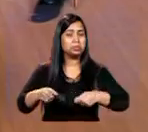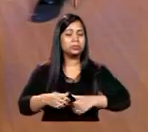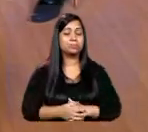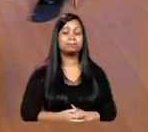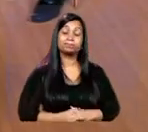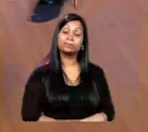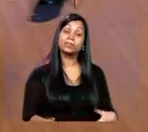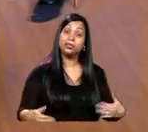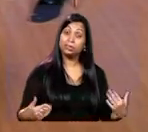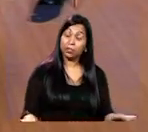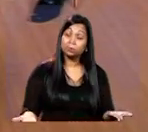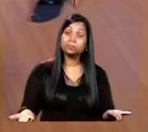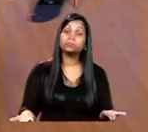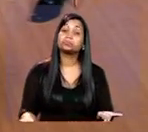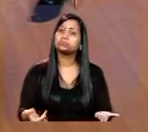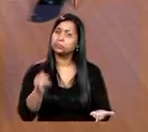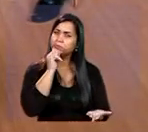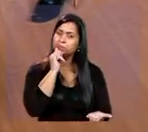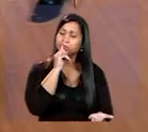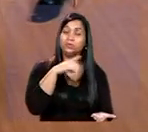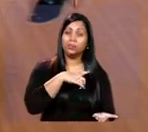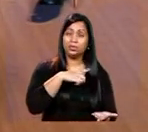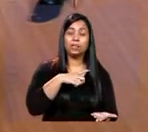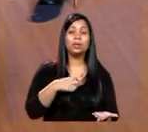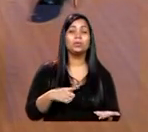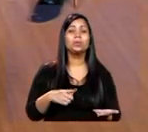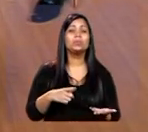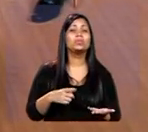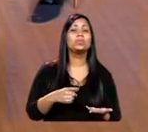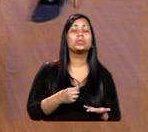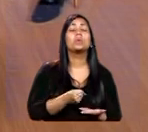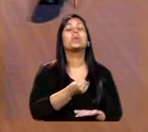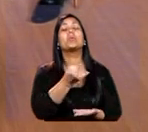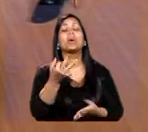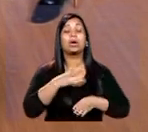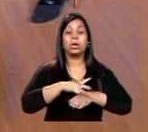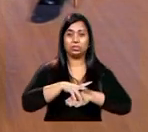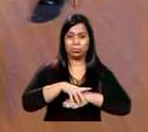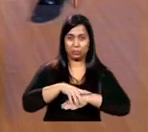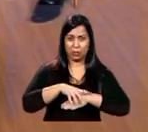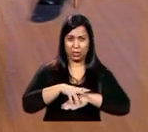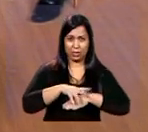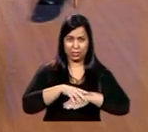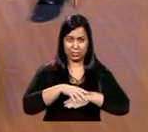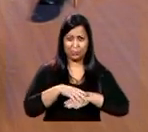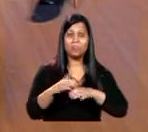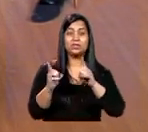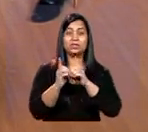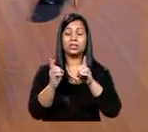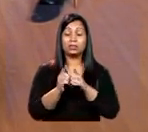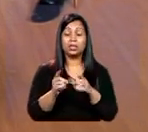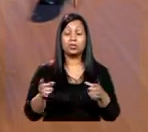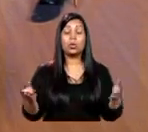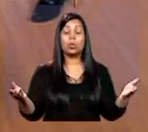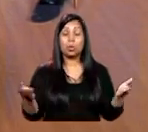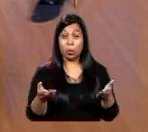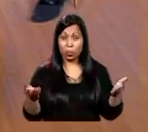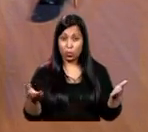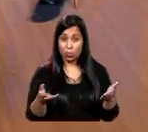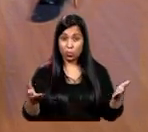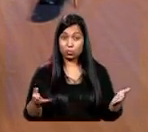Tá, então você está dando alguns exemplos. Que tipo de doença que vocês atendem ou o mais comum hoje